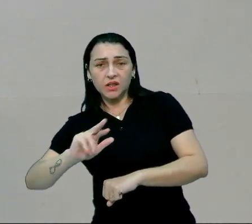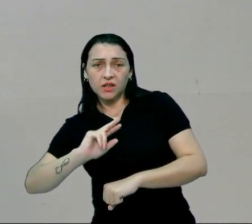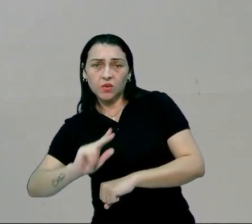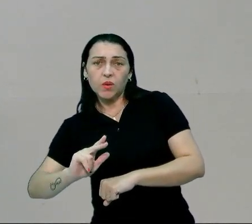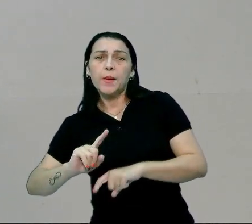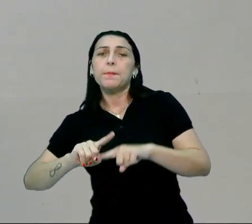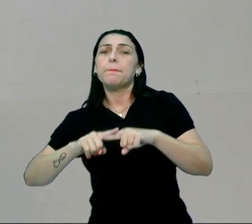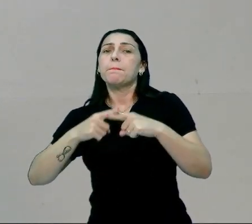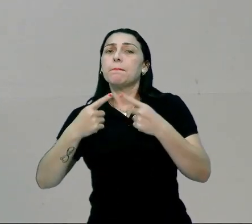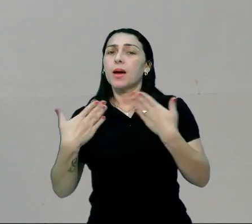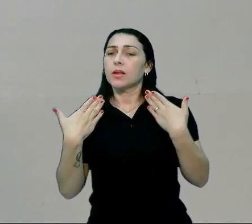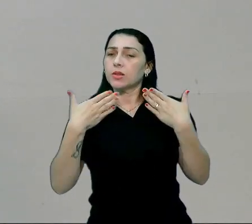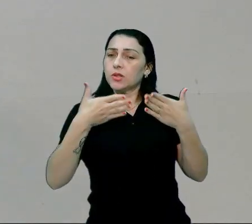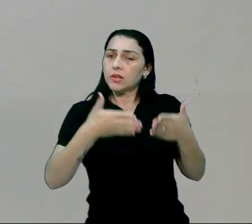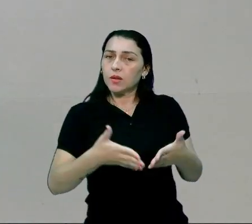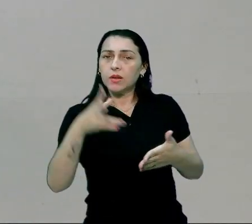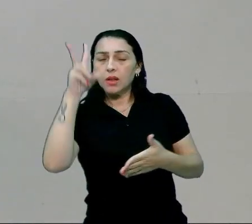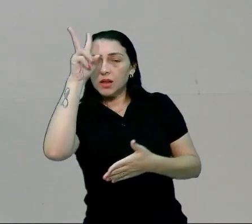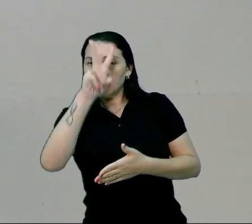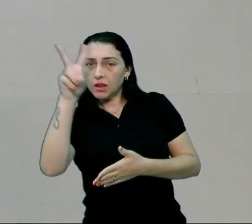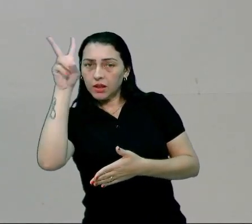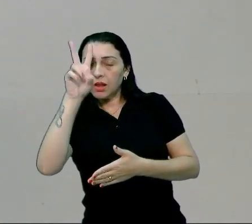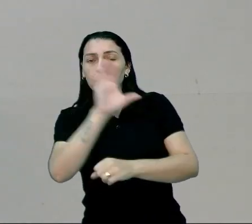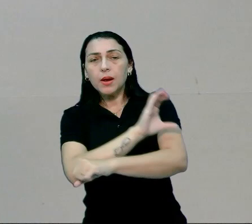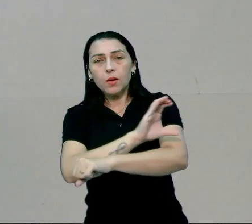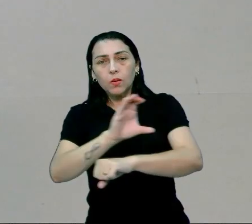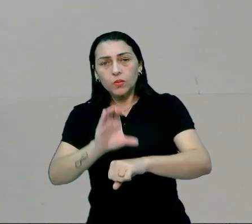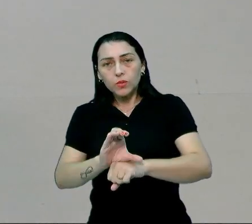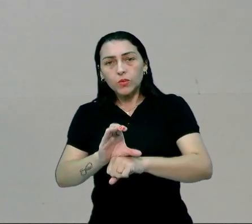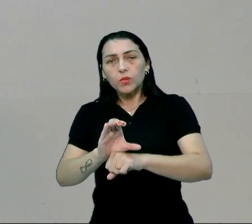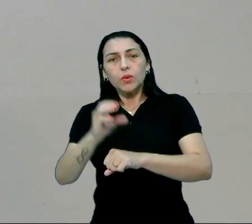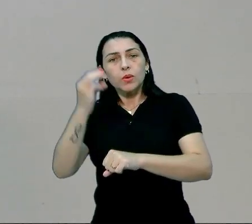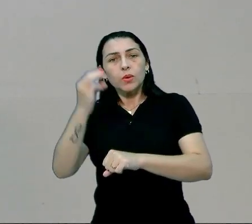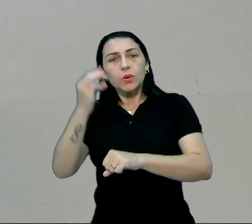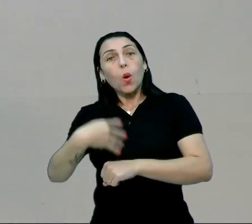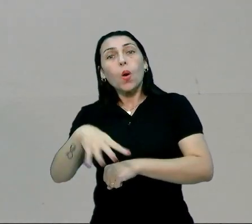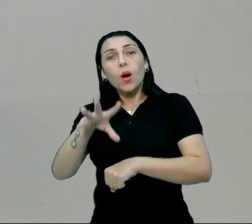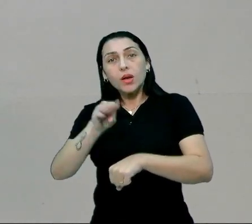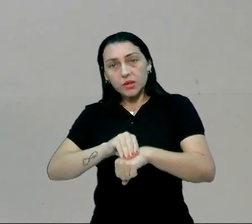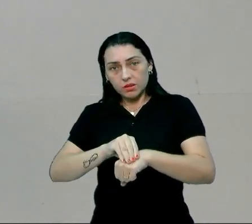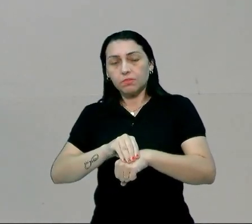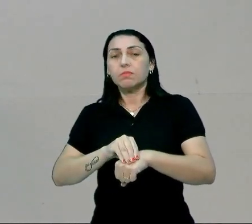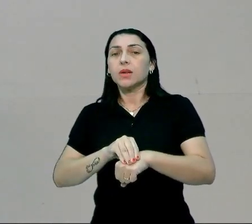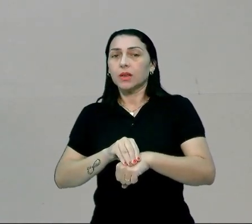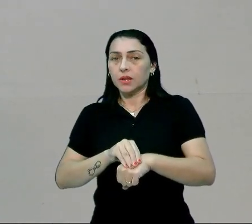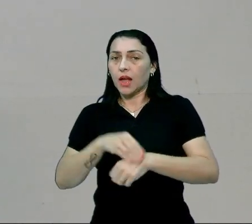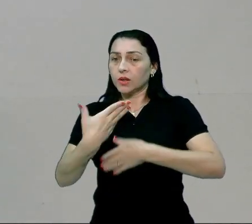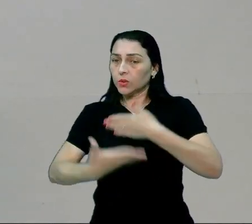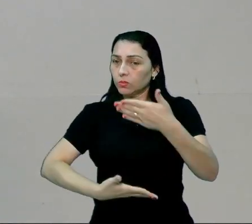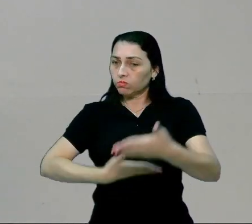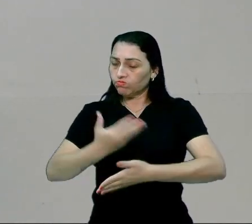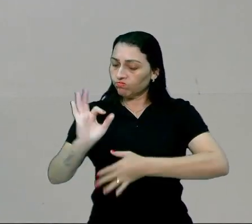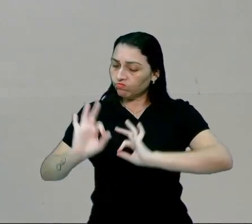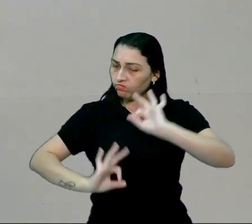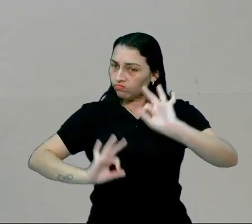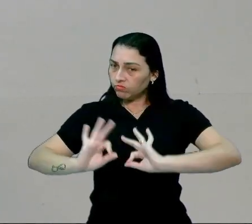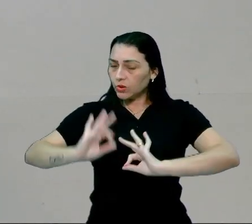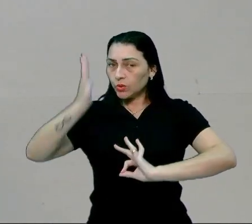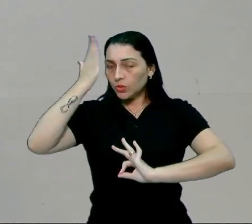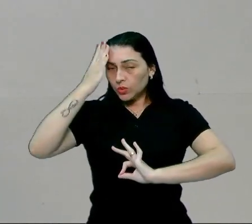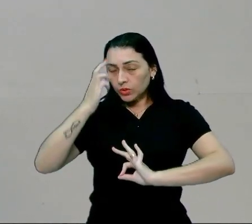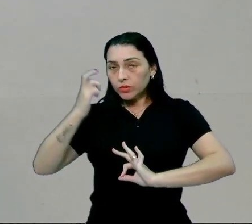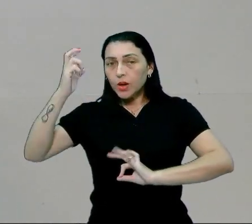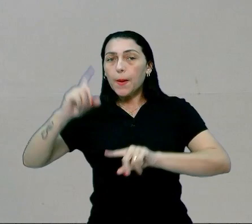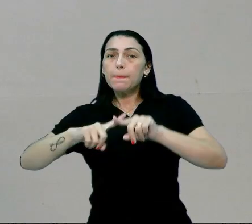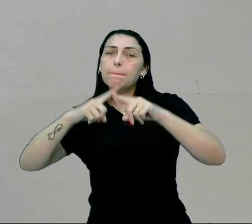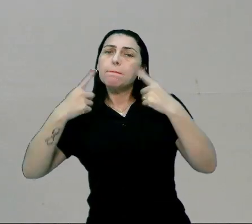ativa, mas ela direciona. Lembra que a cultura serve como mapeamento do conhecimento. É essa troca, essa construção de saberes.